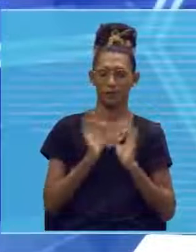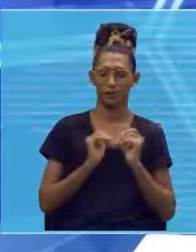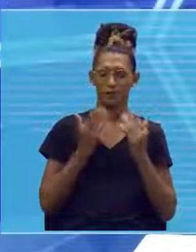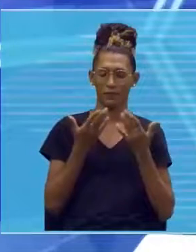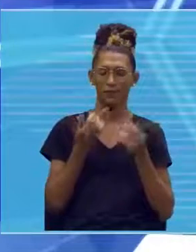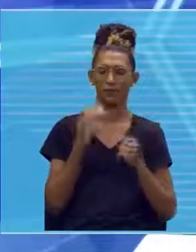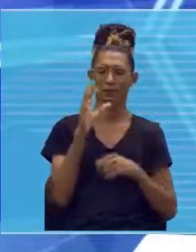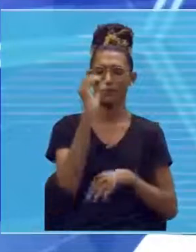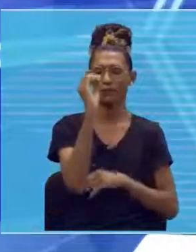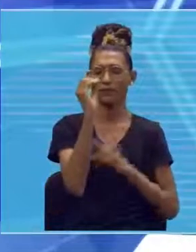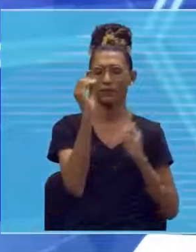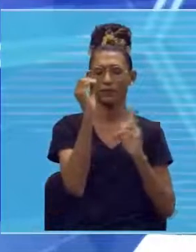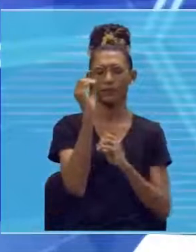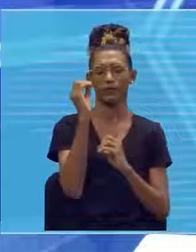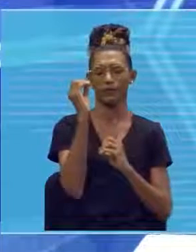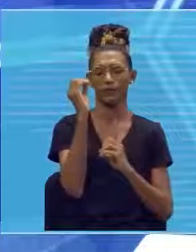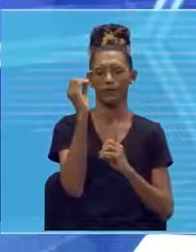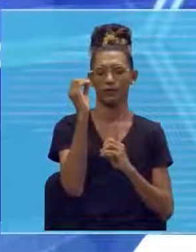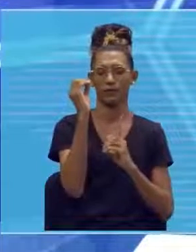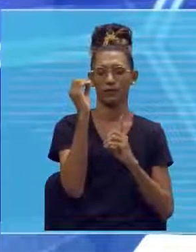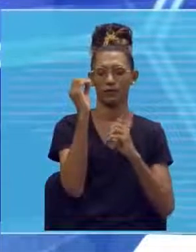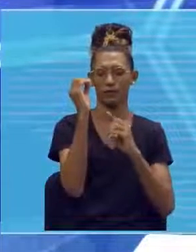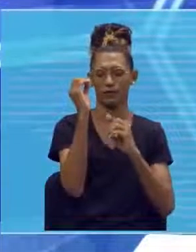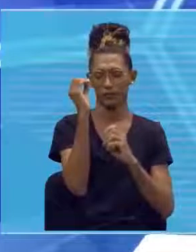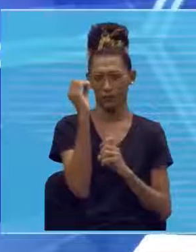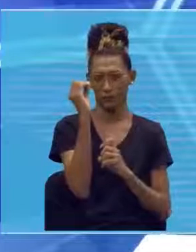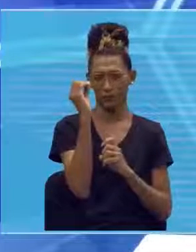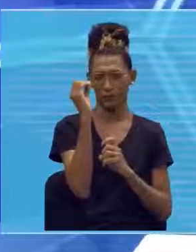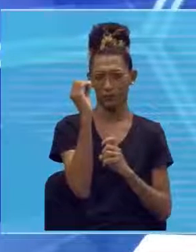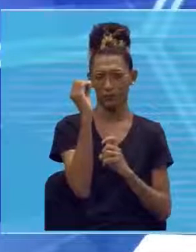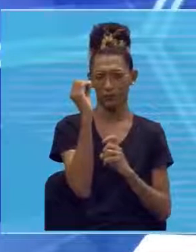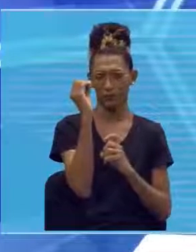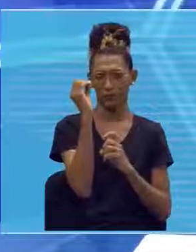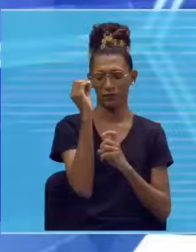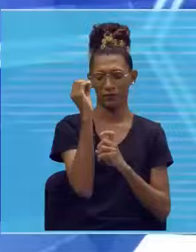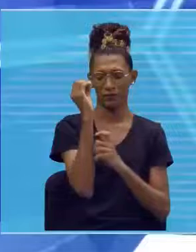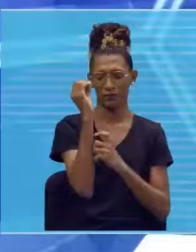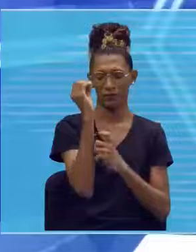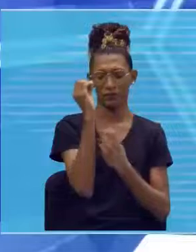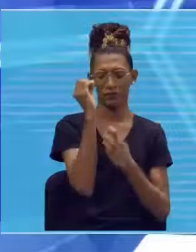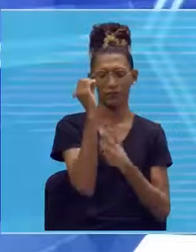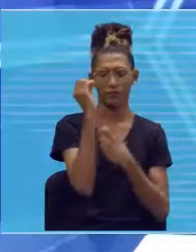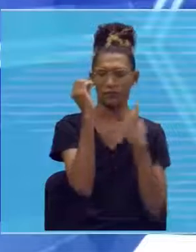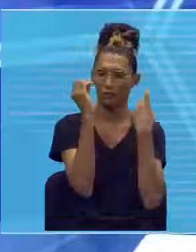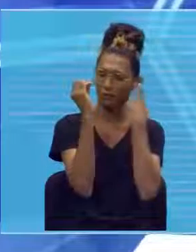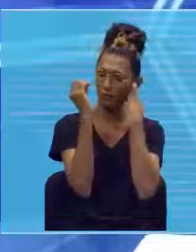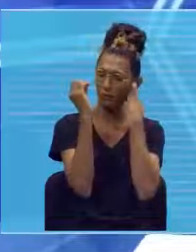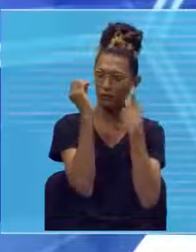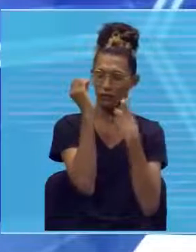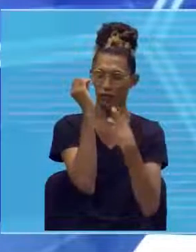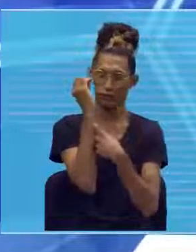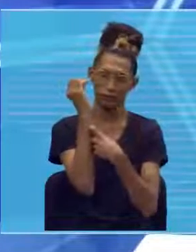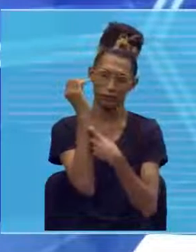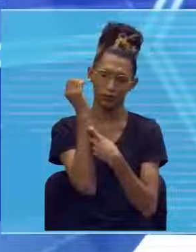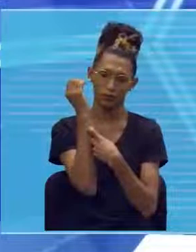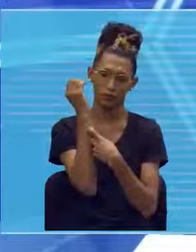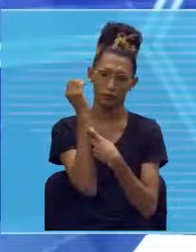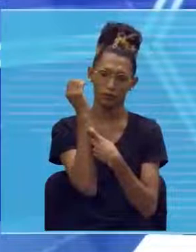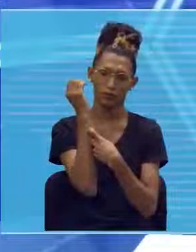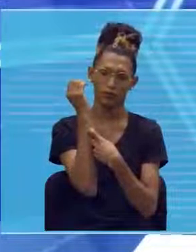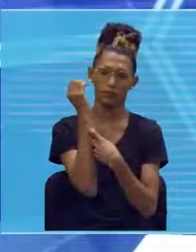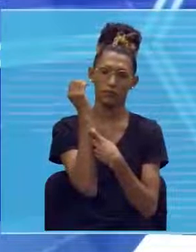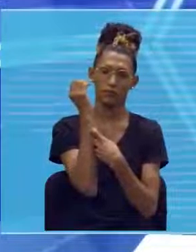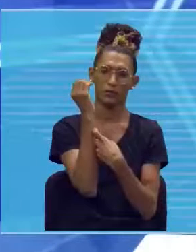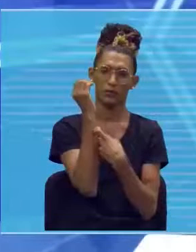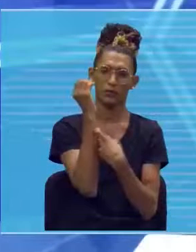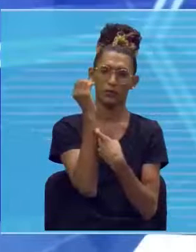até o pé do bastão sagrado abaixou a cabeça e encostou o ouvido bem no orifício do bastão foi